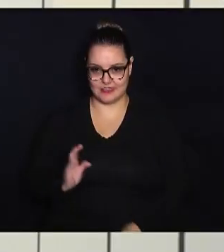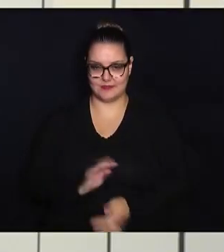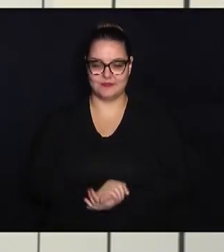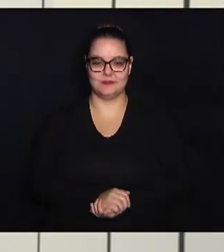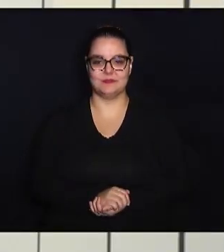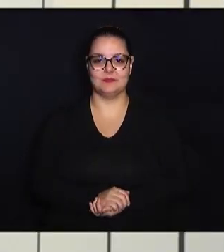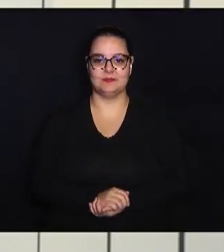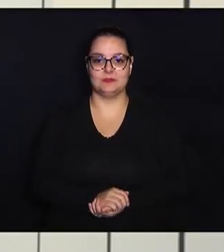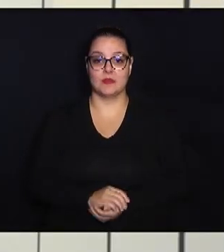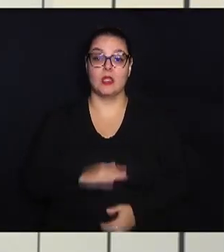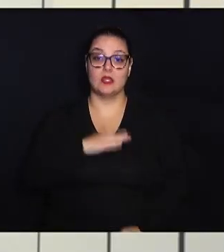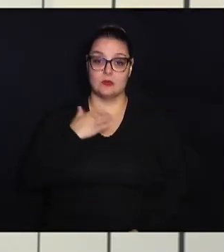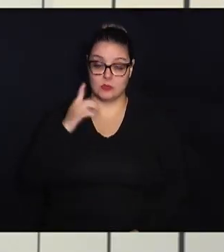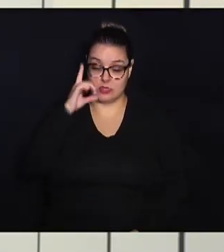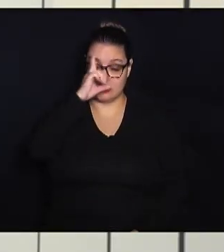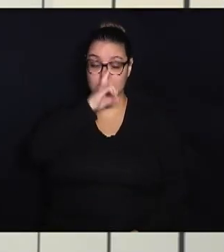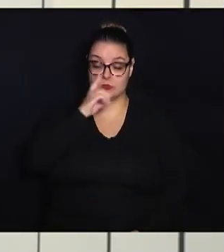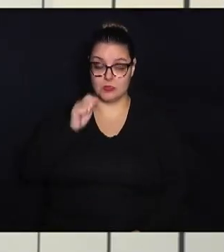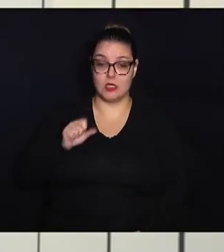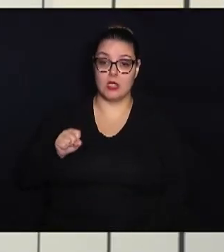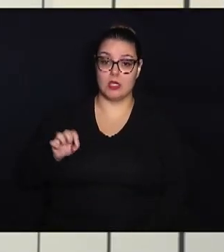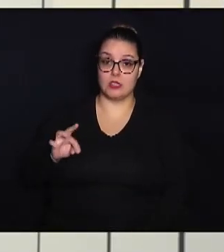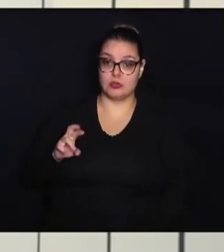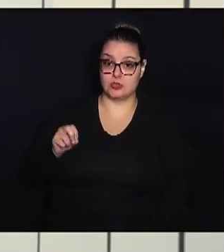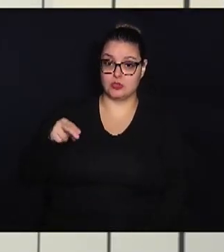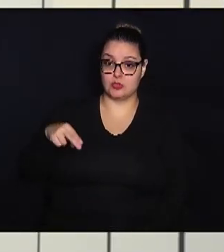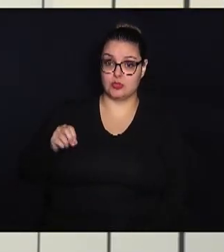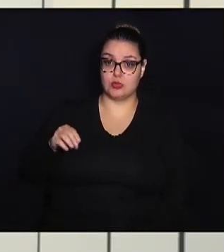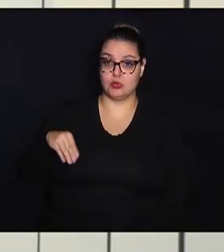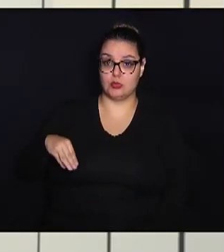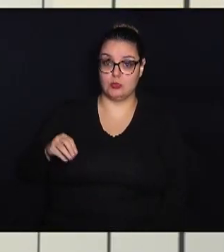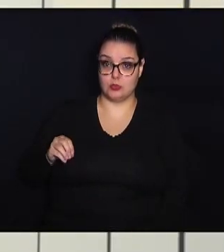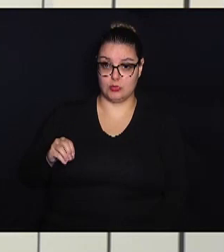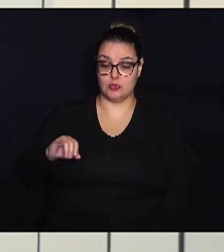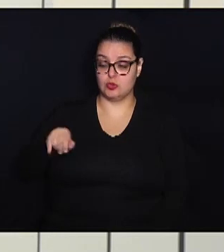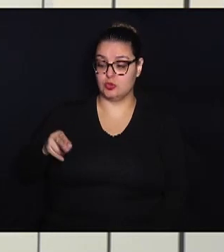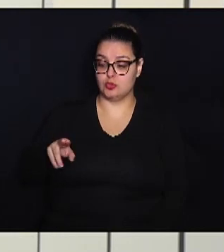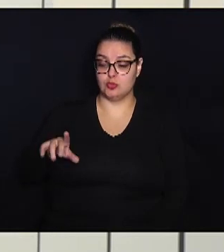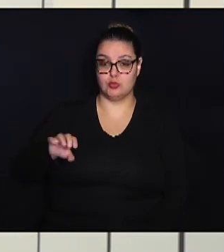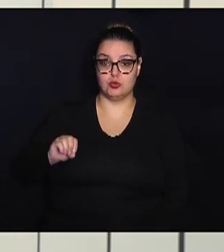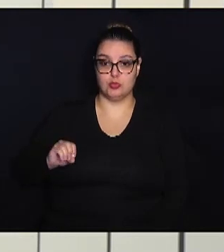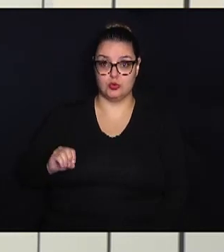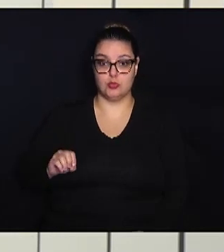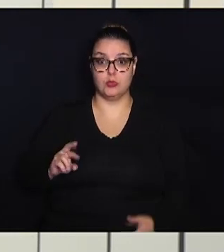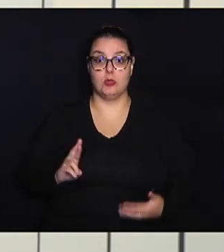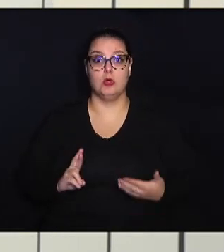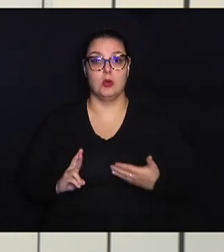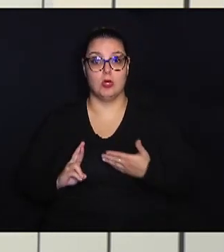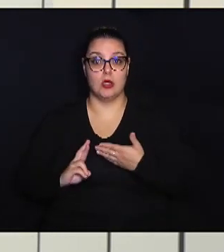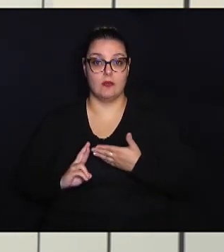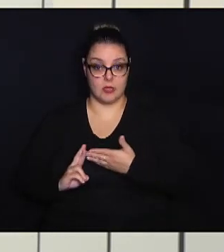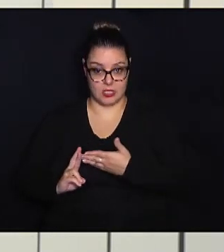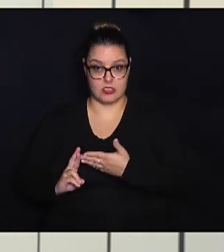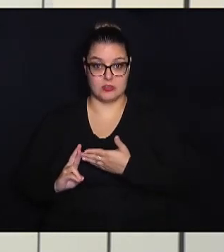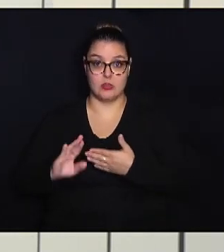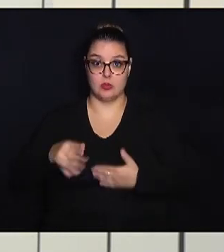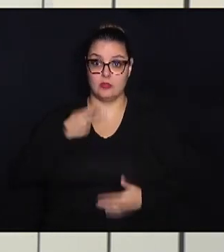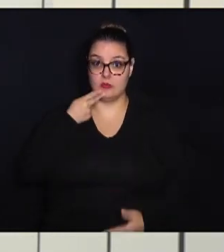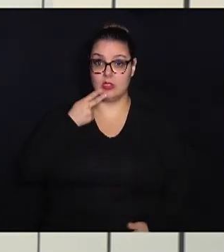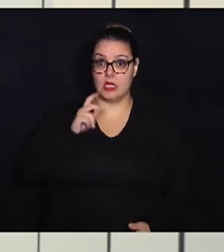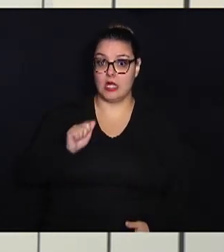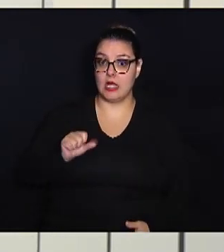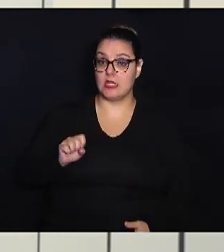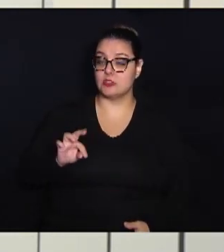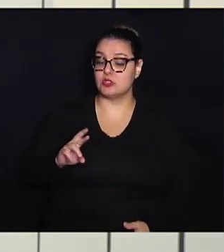e morreu neste domingo o astrônomo Júlio Lobo referência quando se falava em astronomia ele atuou